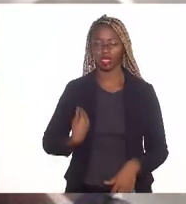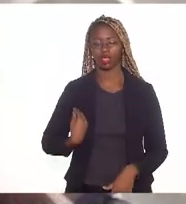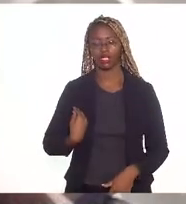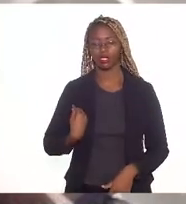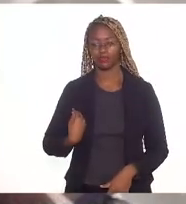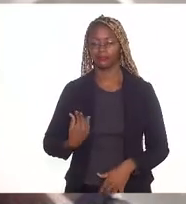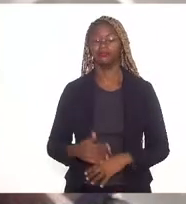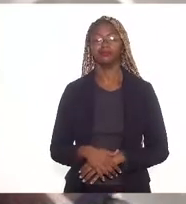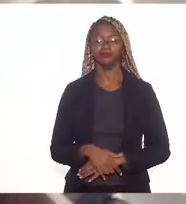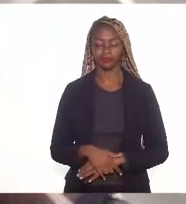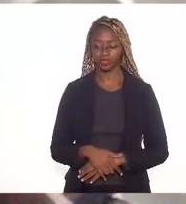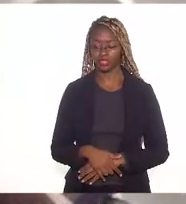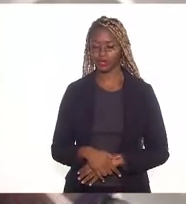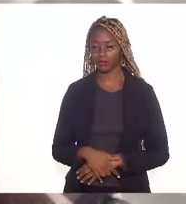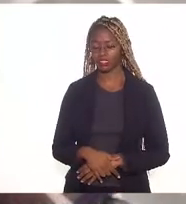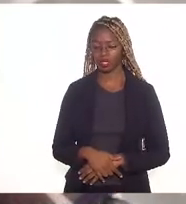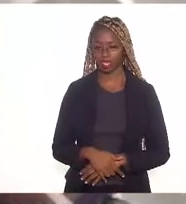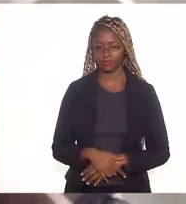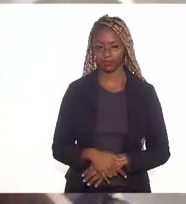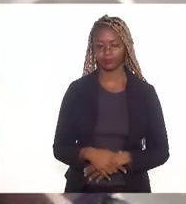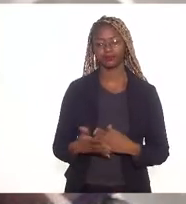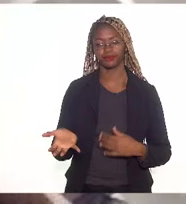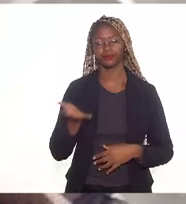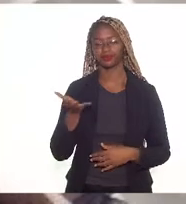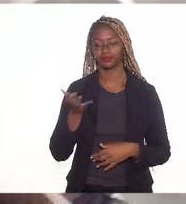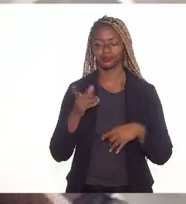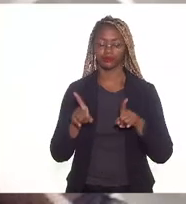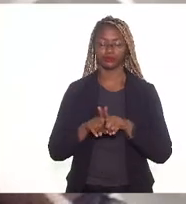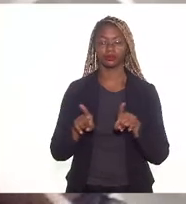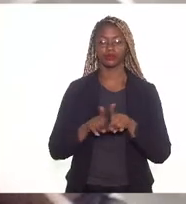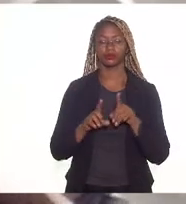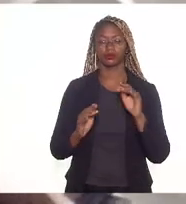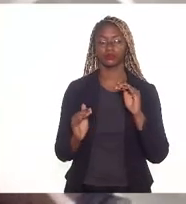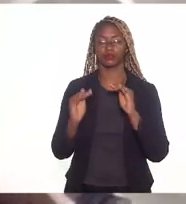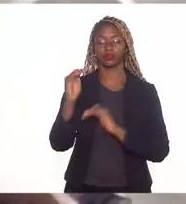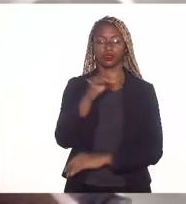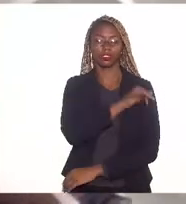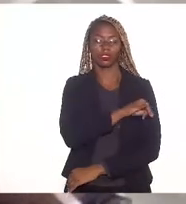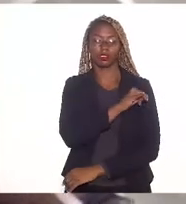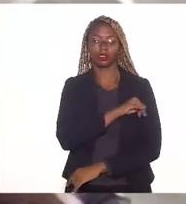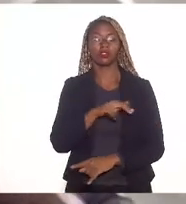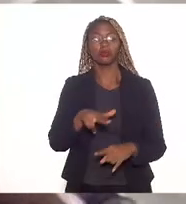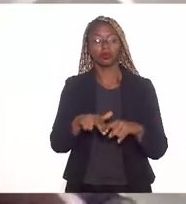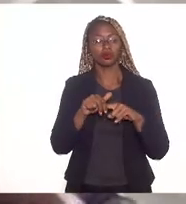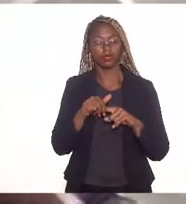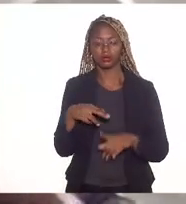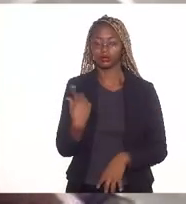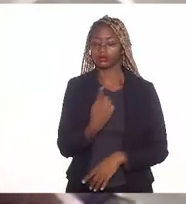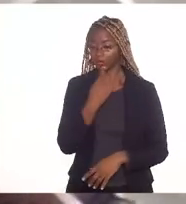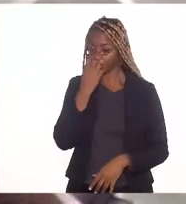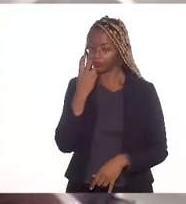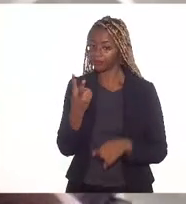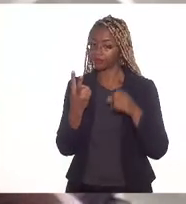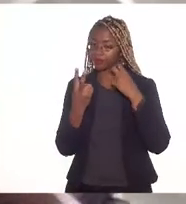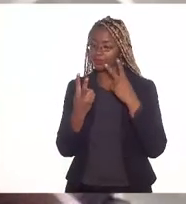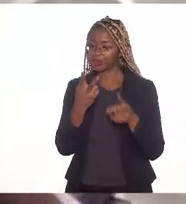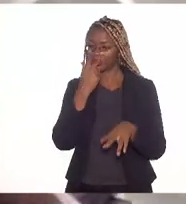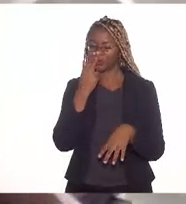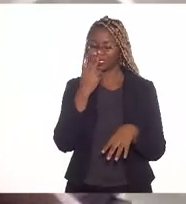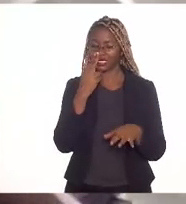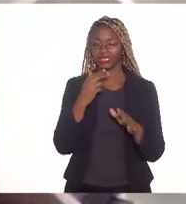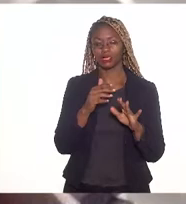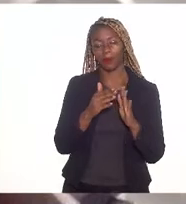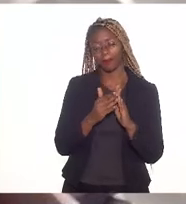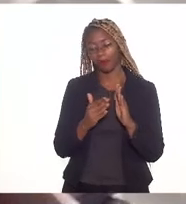queria, doutor André, ainda nessa questão do Supera Rio, porque o que a gente verifica é uma dilatação do